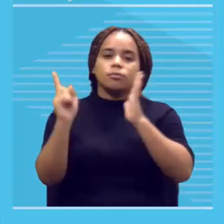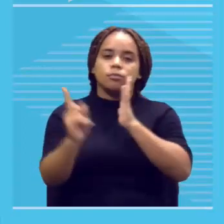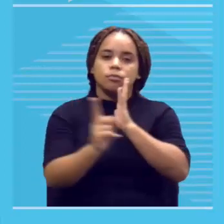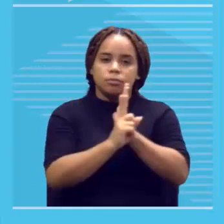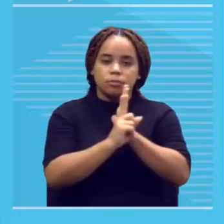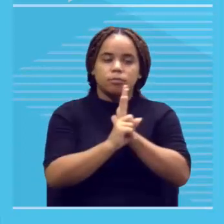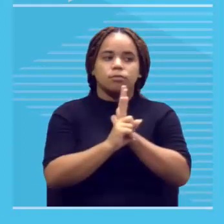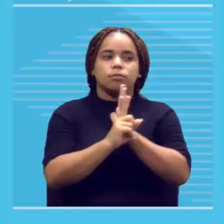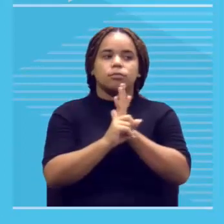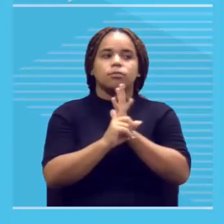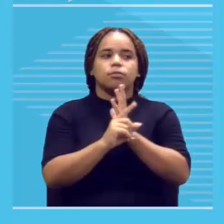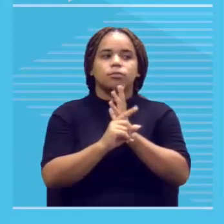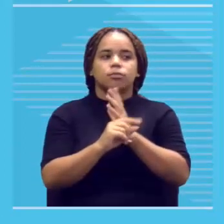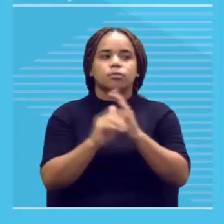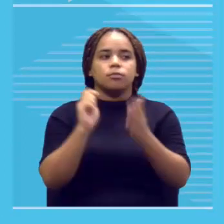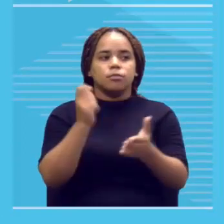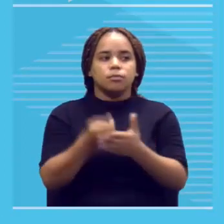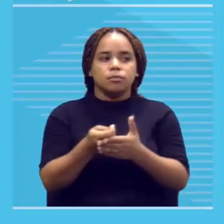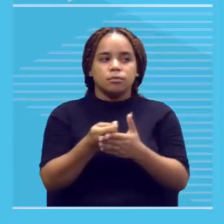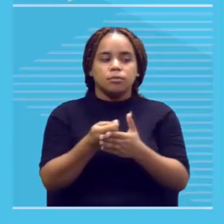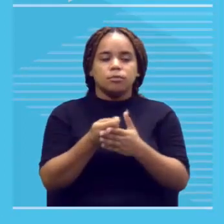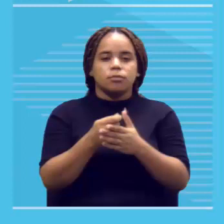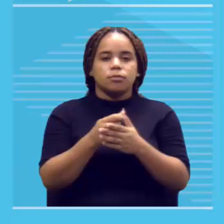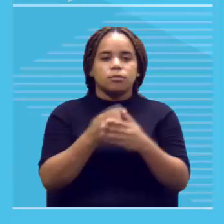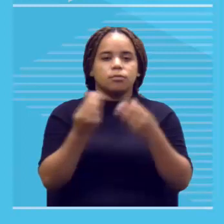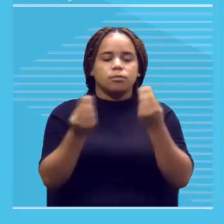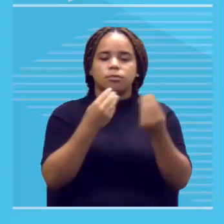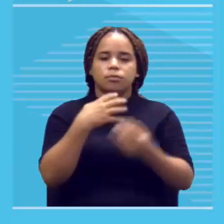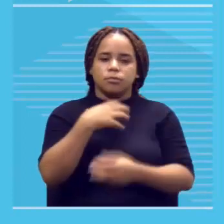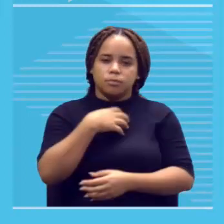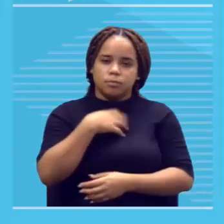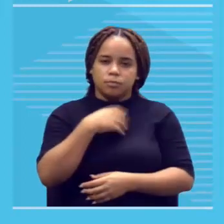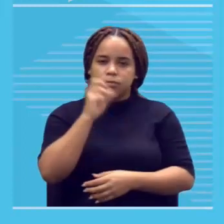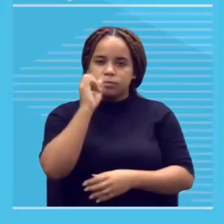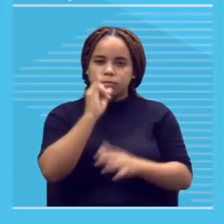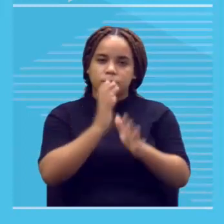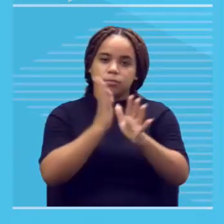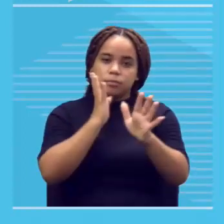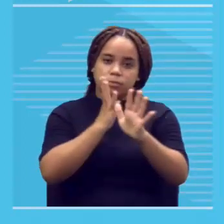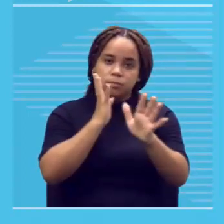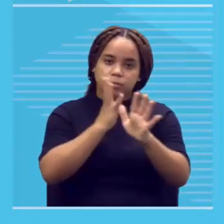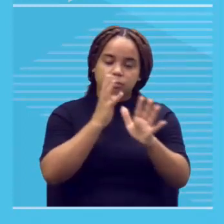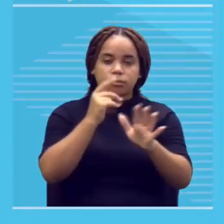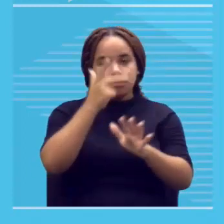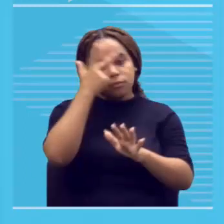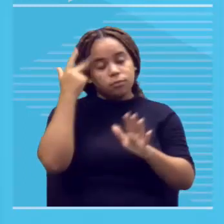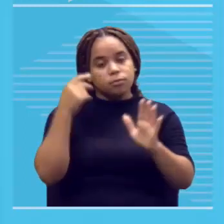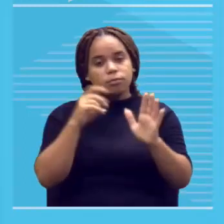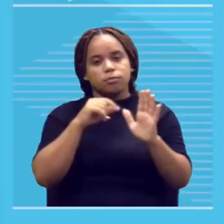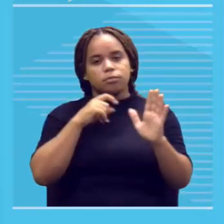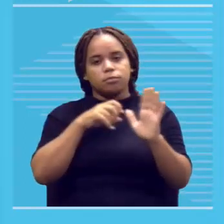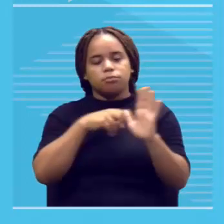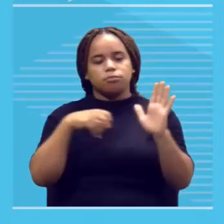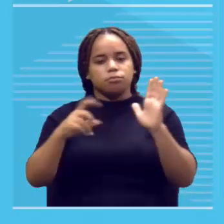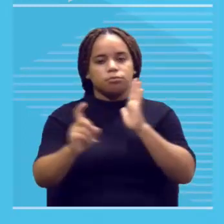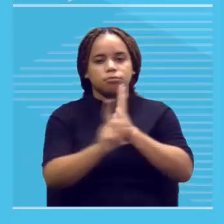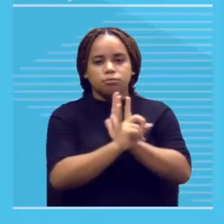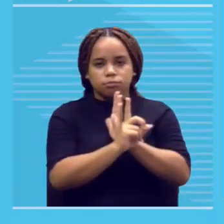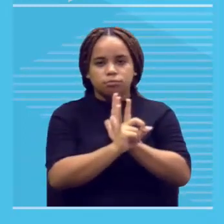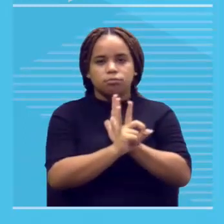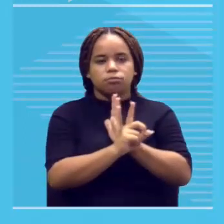Sara frente cortar filho e pagar como é que você se sentiria tivesse uma fila e alguém cortasse a filha na sua frente